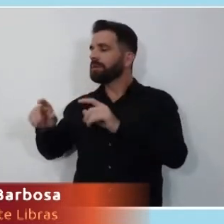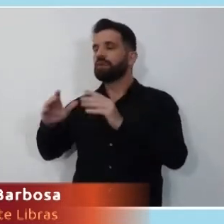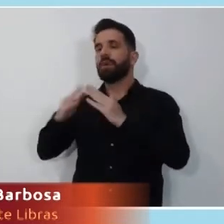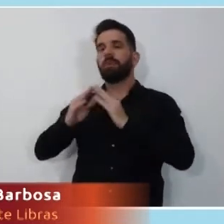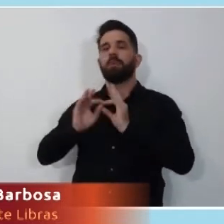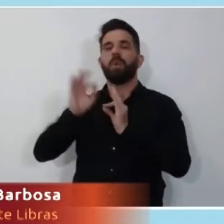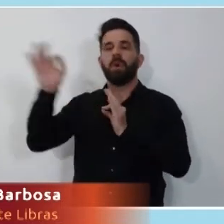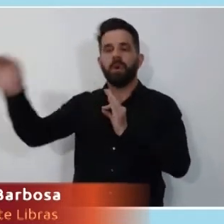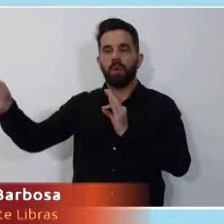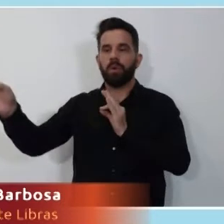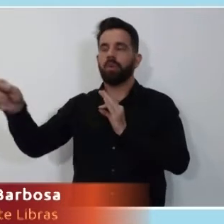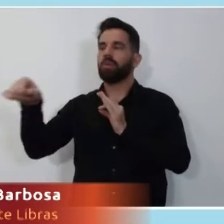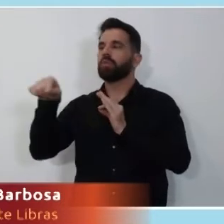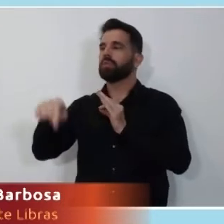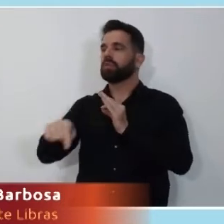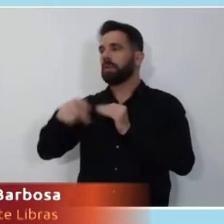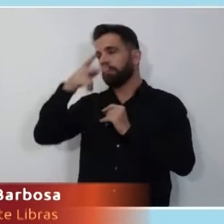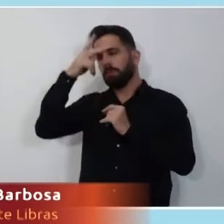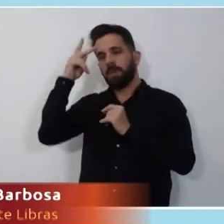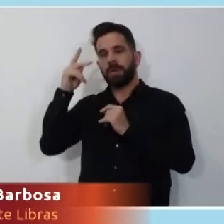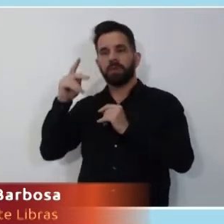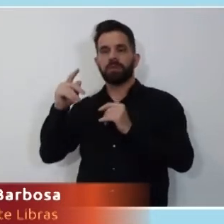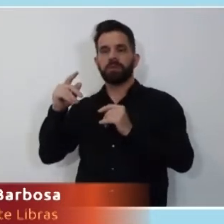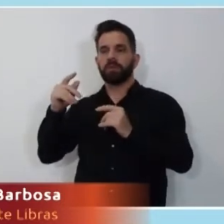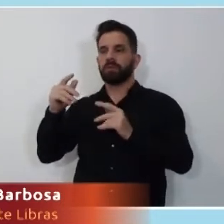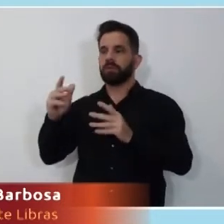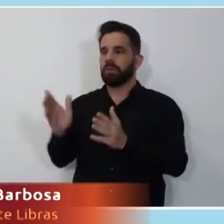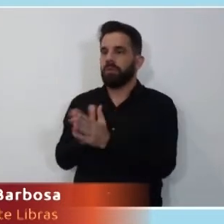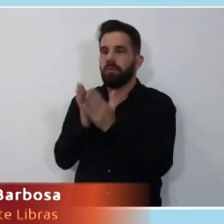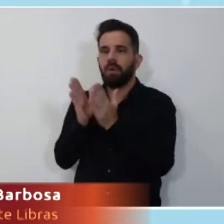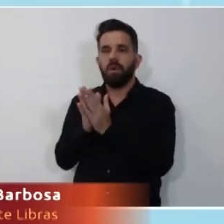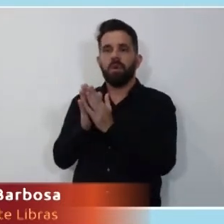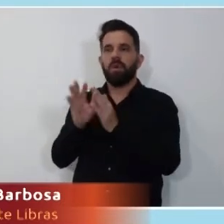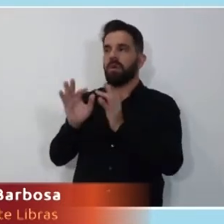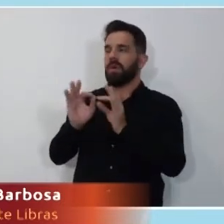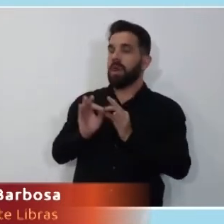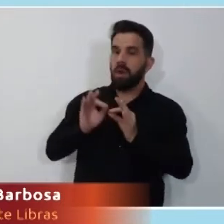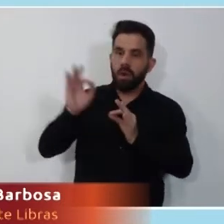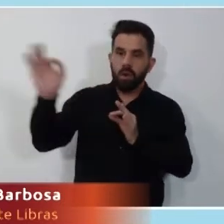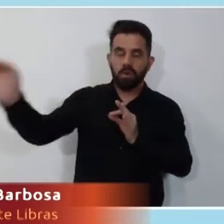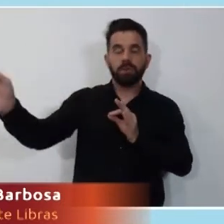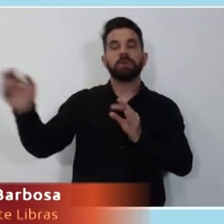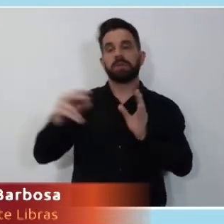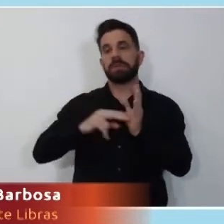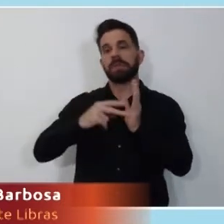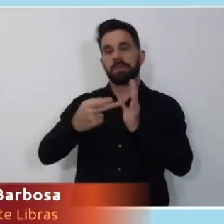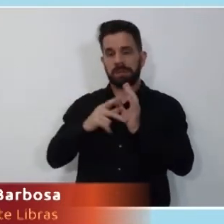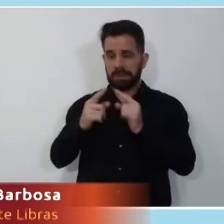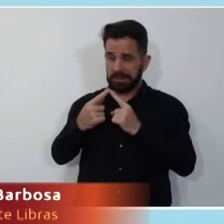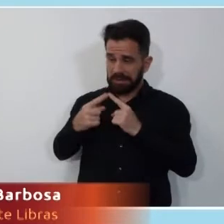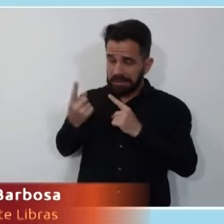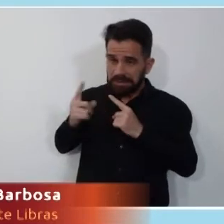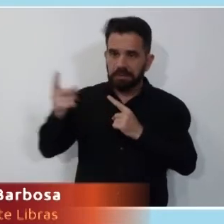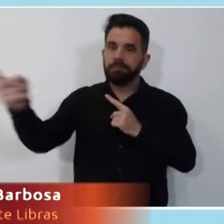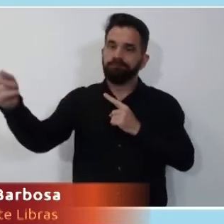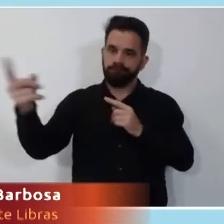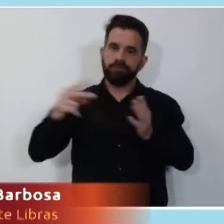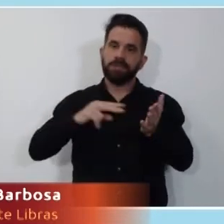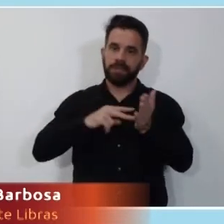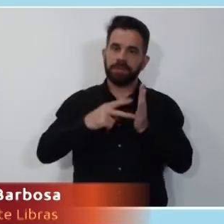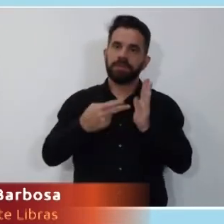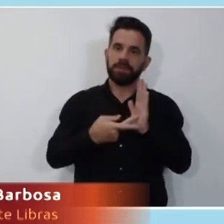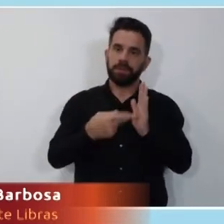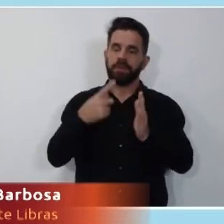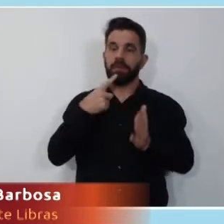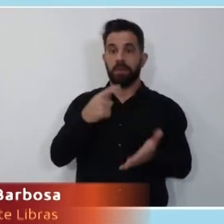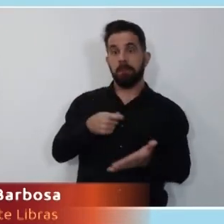poder aquisitivo, menos renda, morando mais longe da cidade, né? Portanto, você se desloca mais longe, né? E você vai ter que pagar